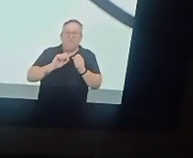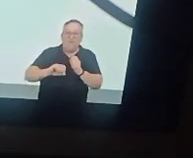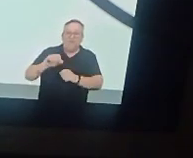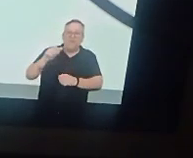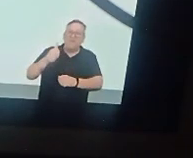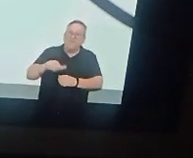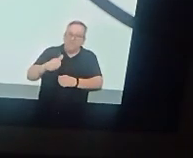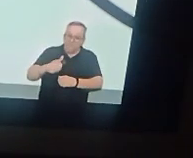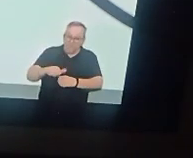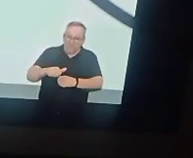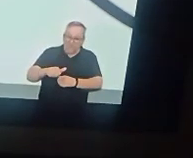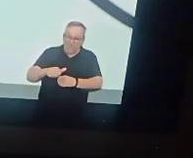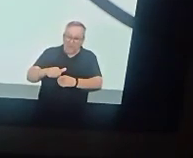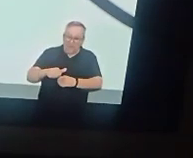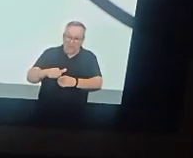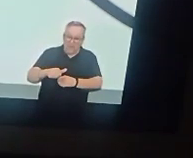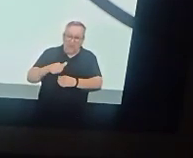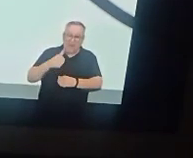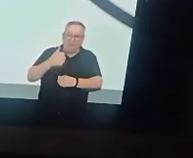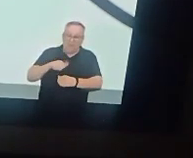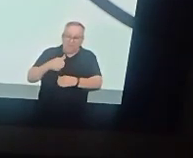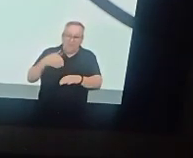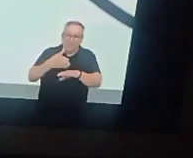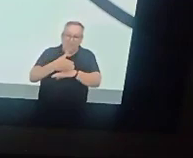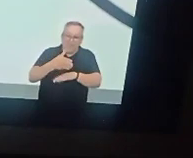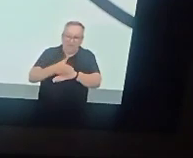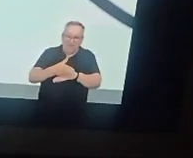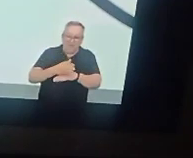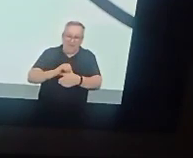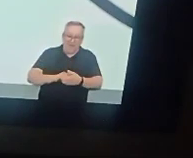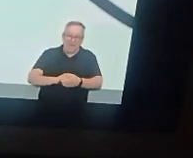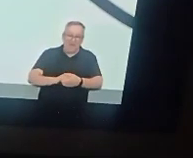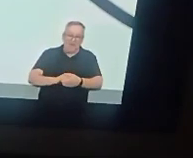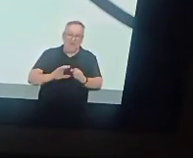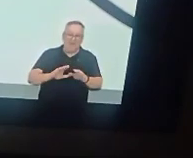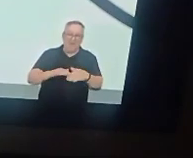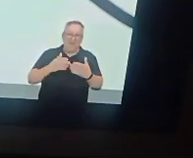análise desses participantes.